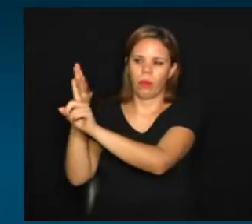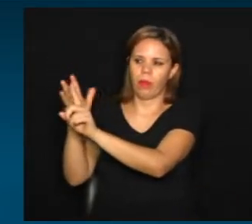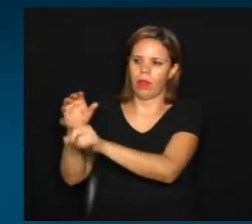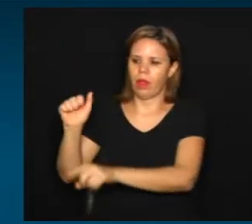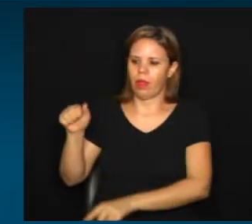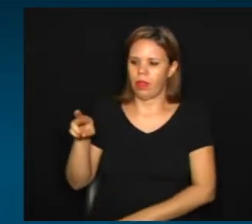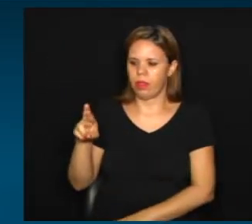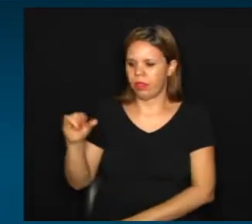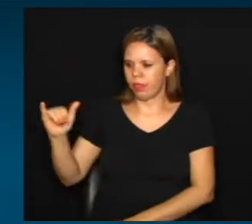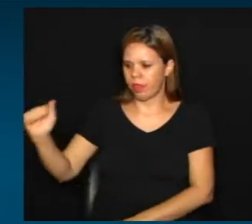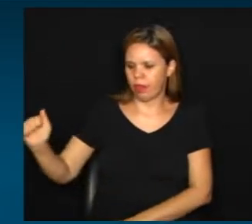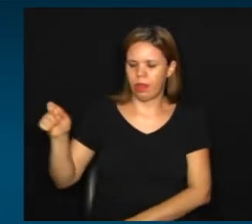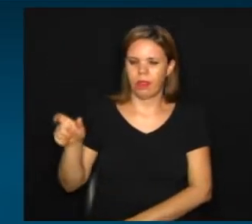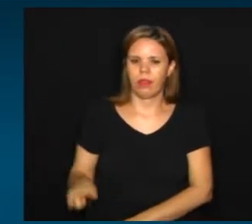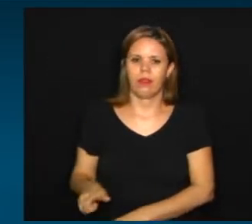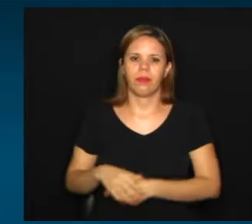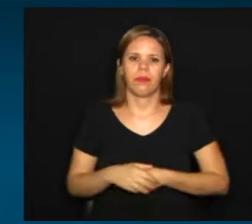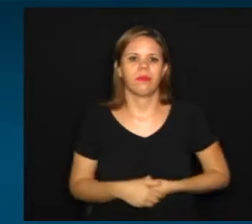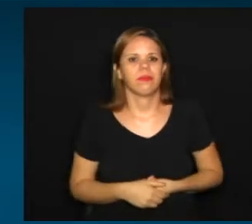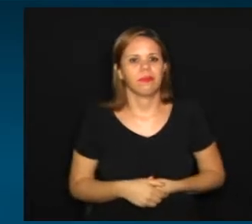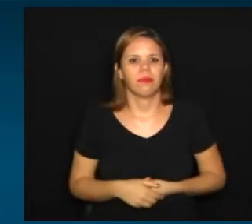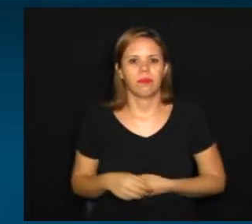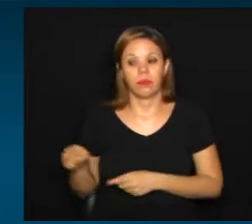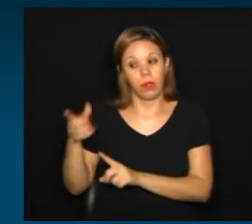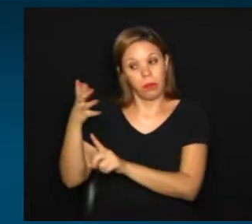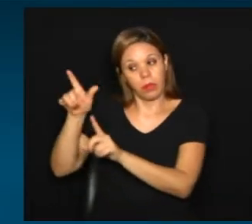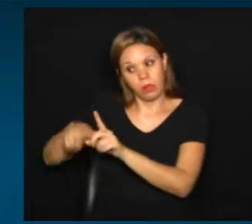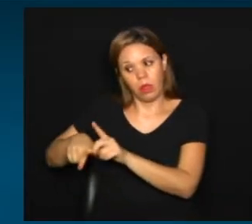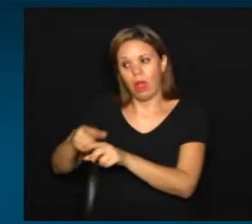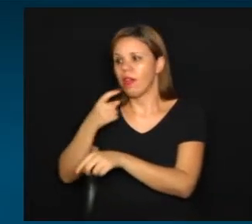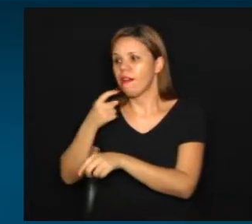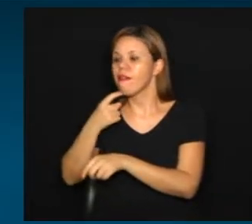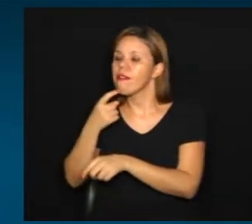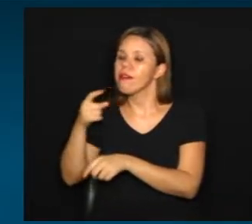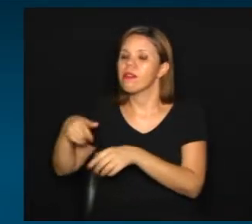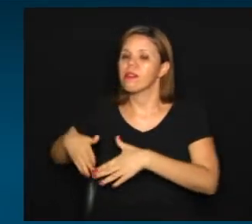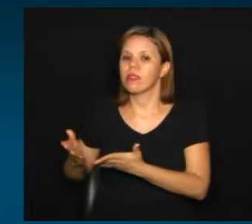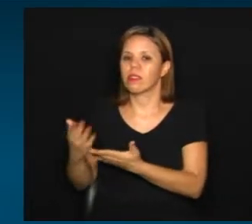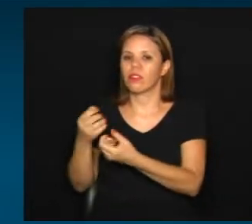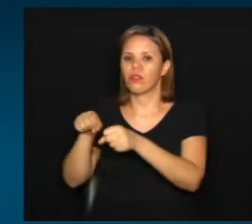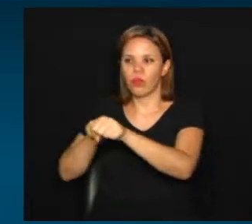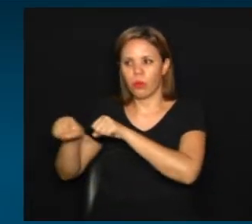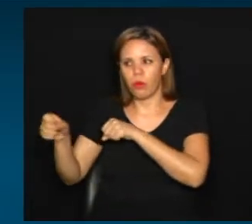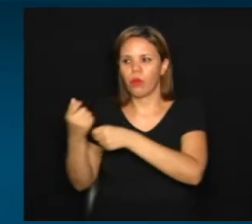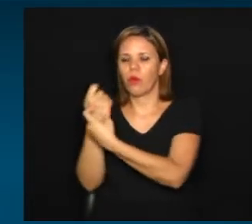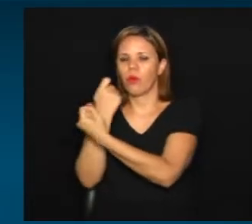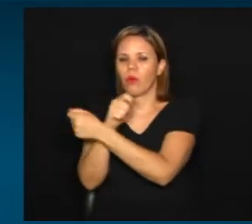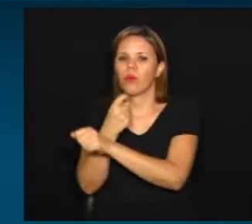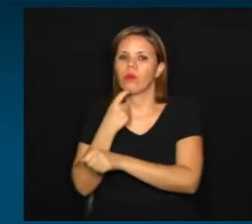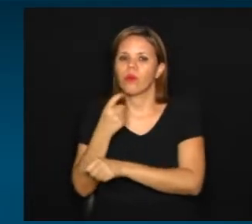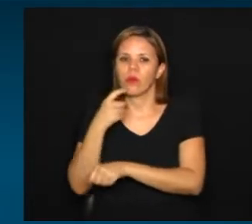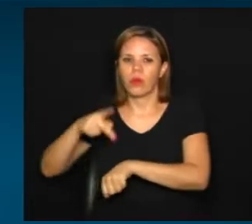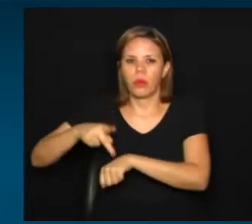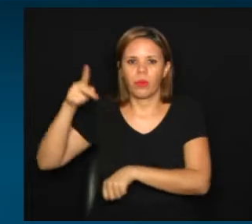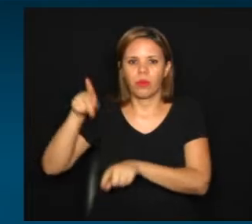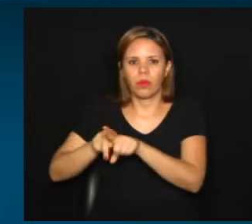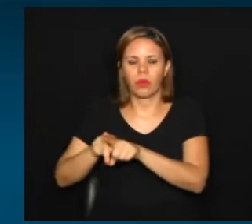Andréa Delara Fernandes Politano. Homenageada é campineira, se formou pela PUC Campinas e especializou-se na área